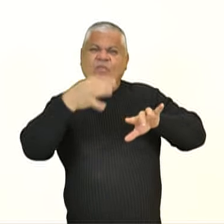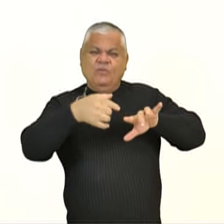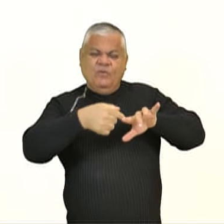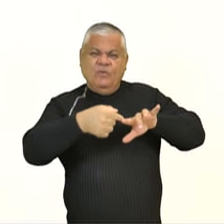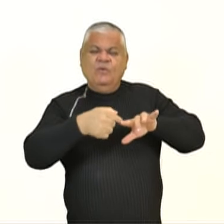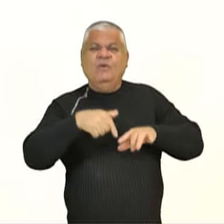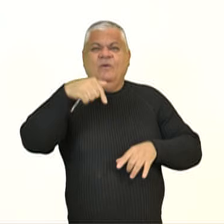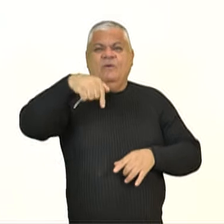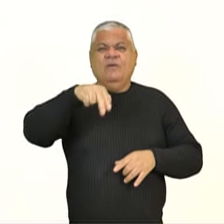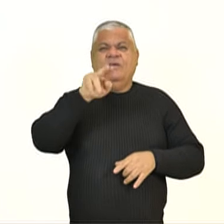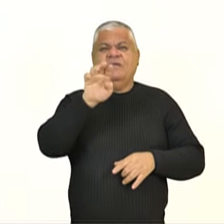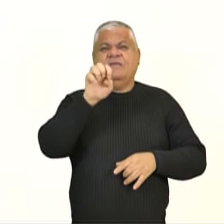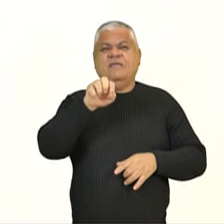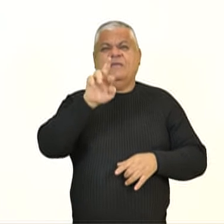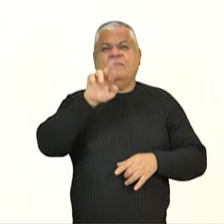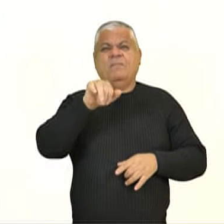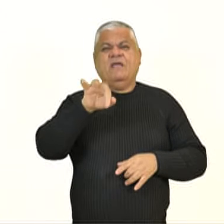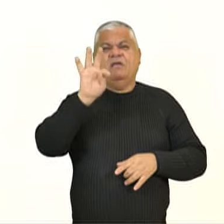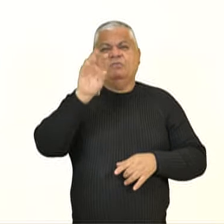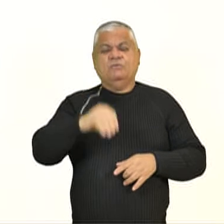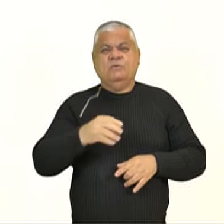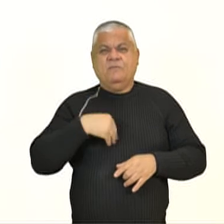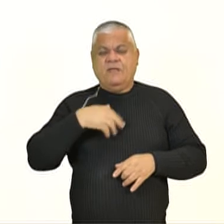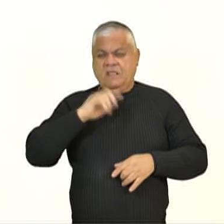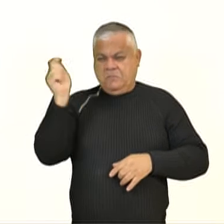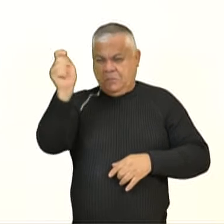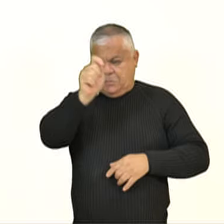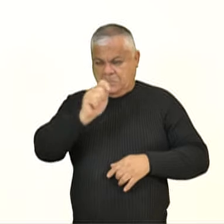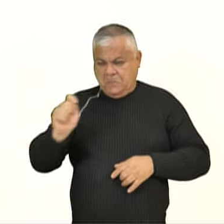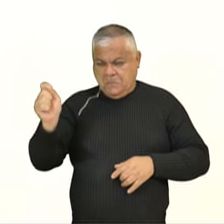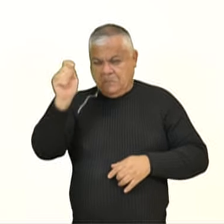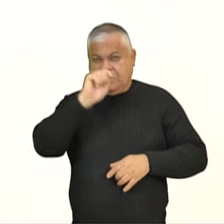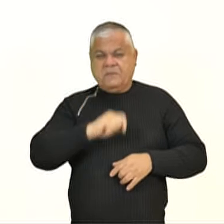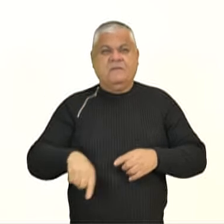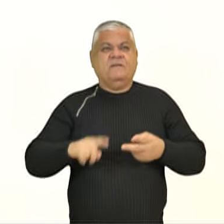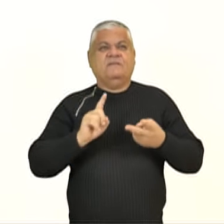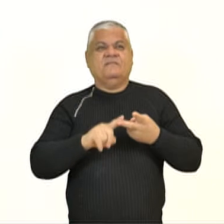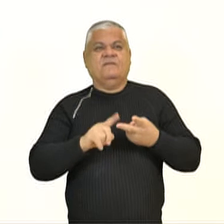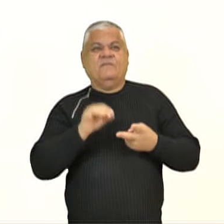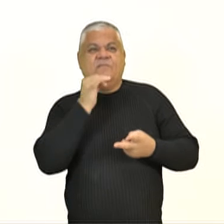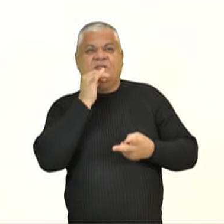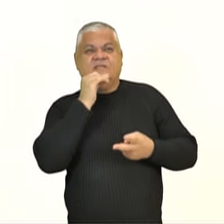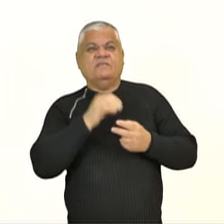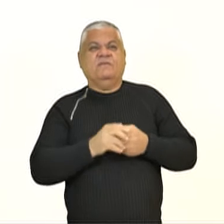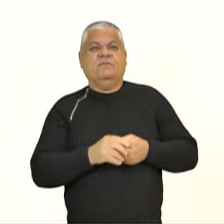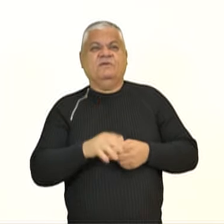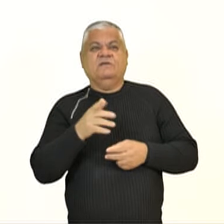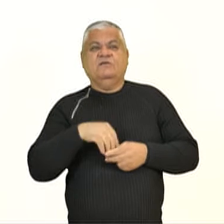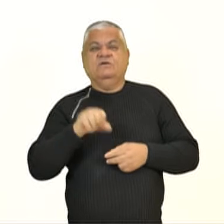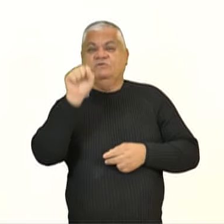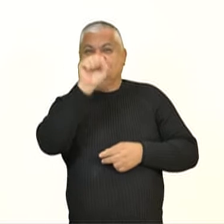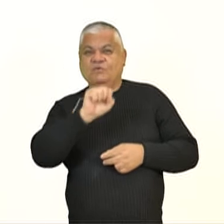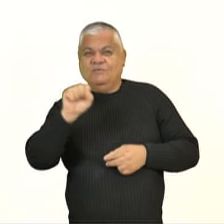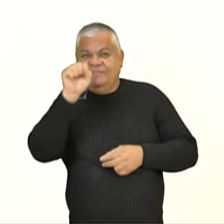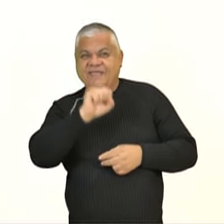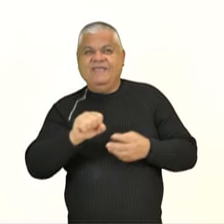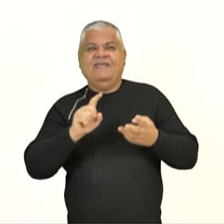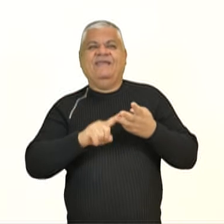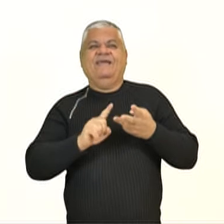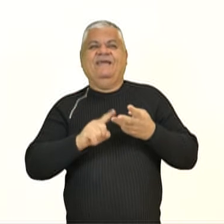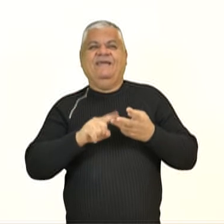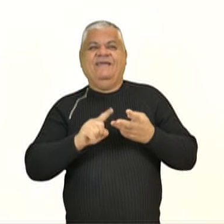Quebranto, feitiço, toda tu estás aquela, não diga absurdos, singela, solteira,